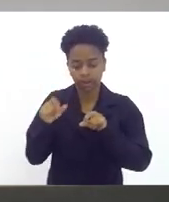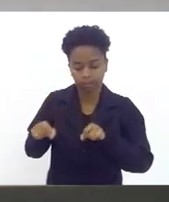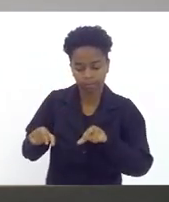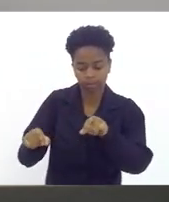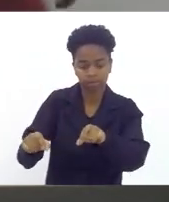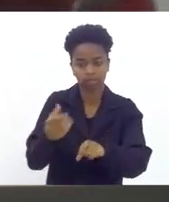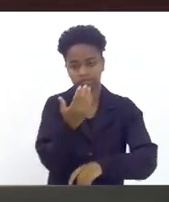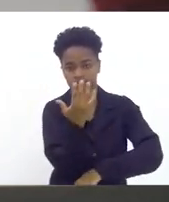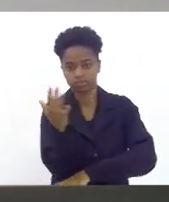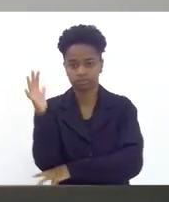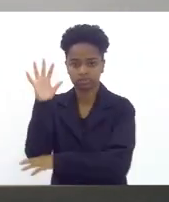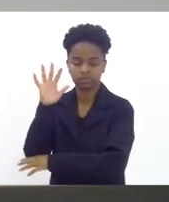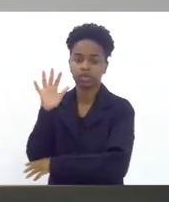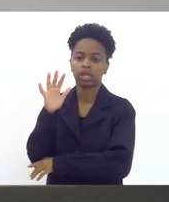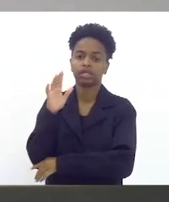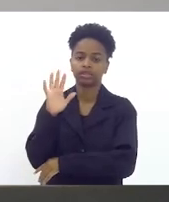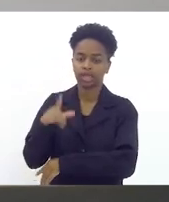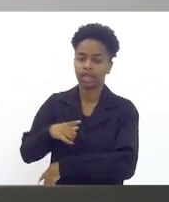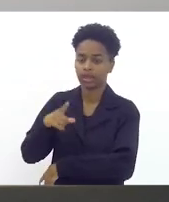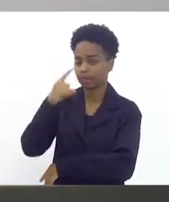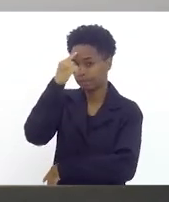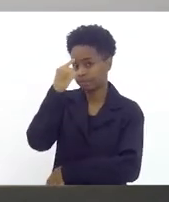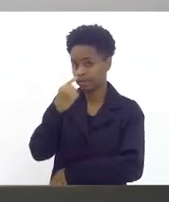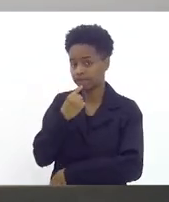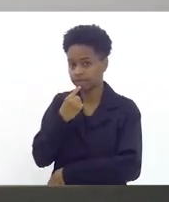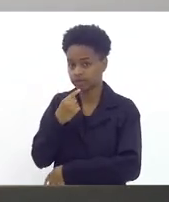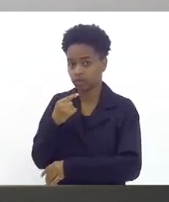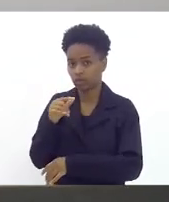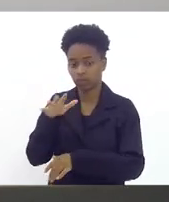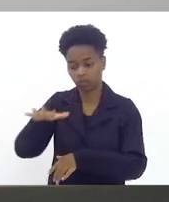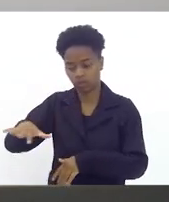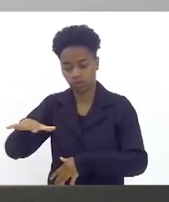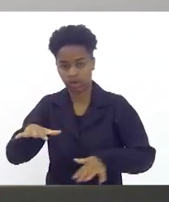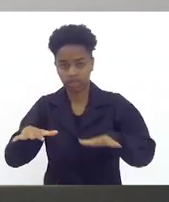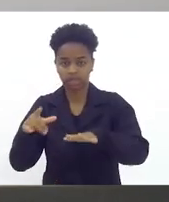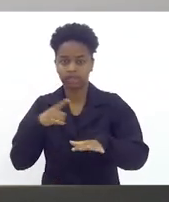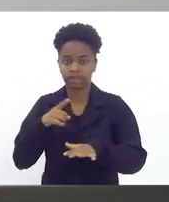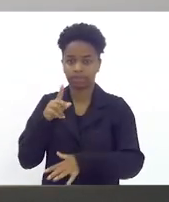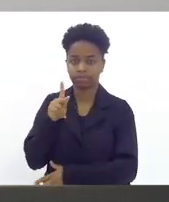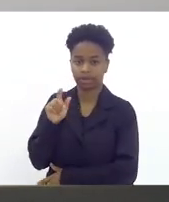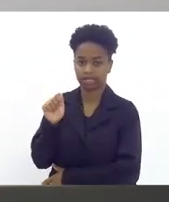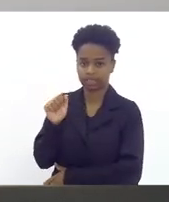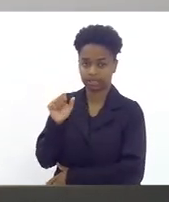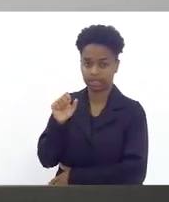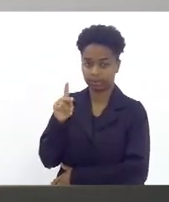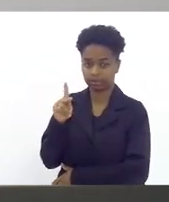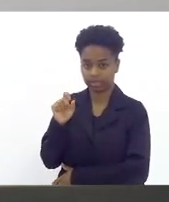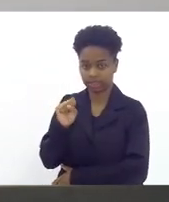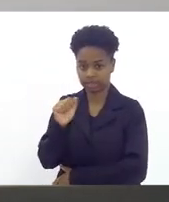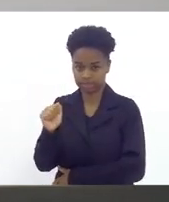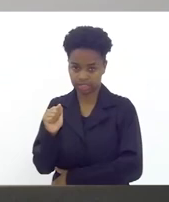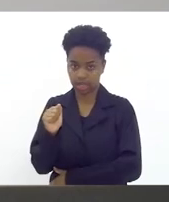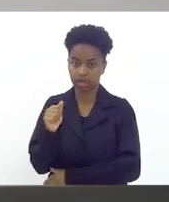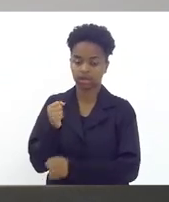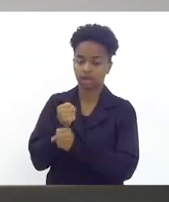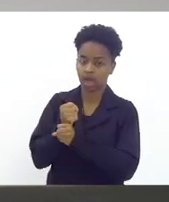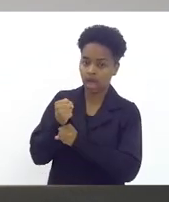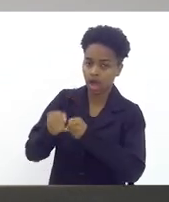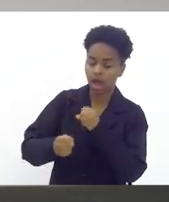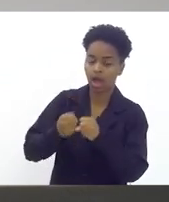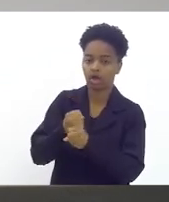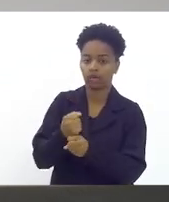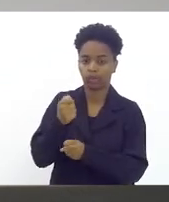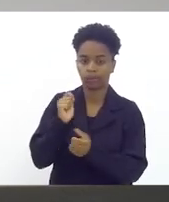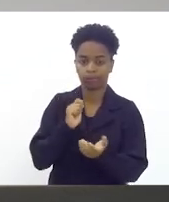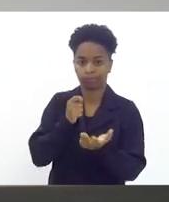para esse perfil de propriedades e eles dão dois duas formas de PSA que é o PSA anual que é o que todos conhecem ele